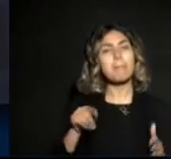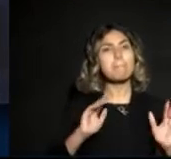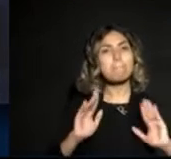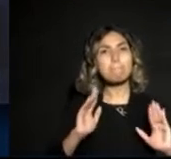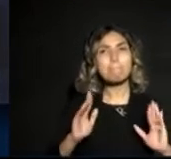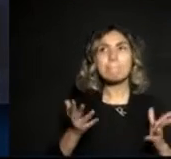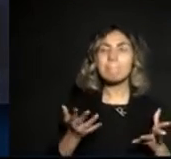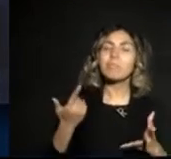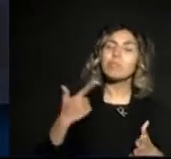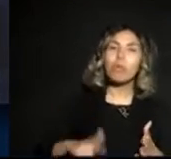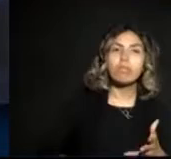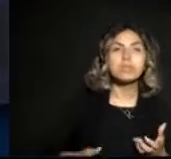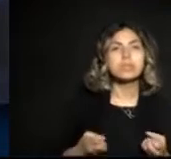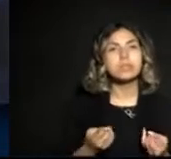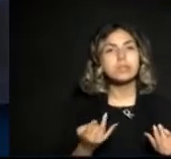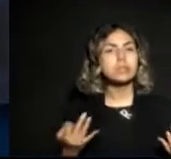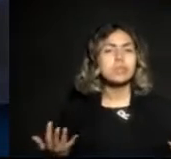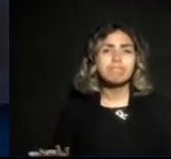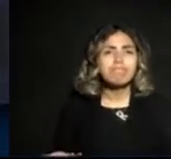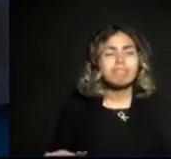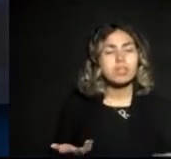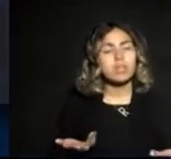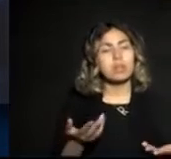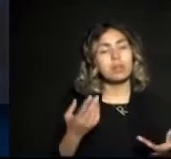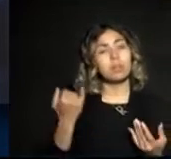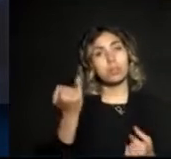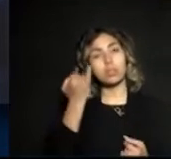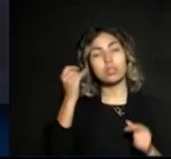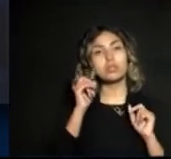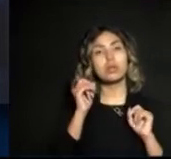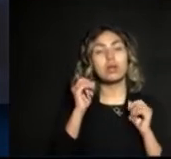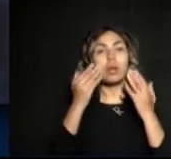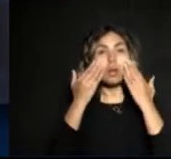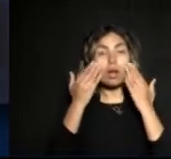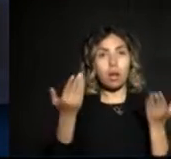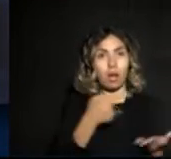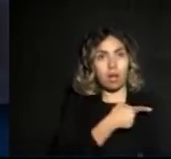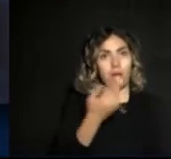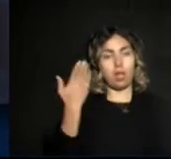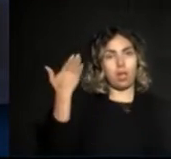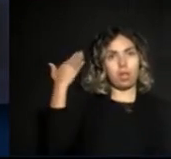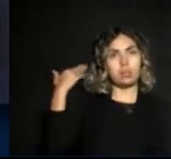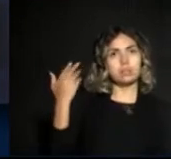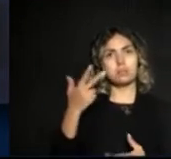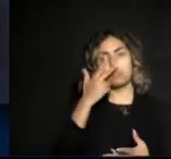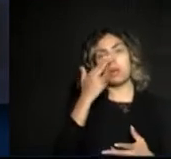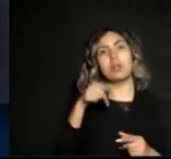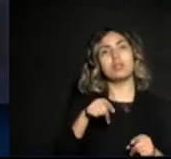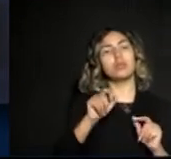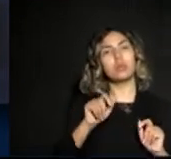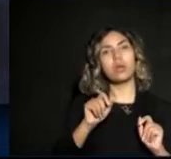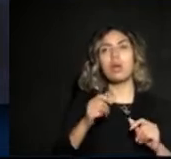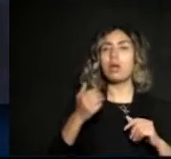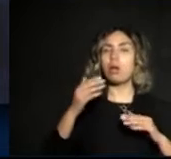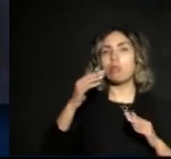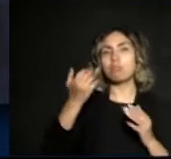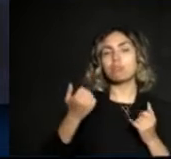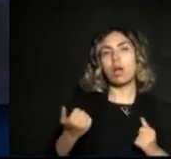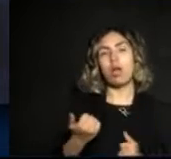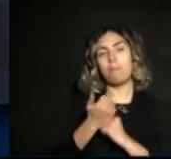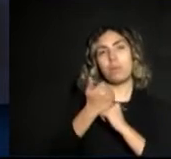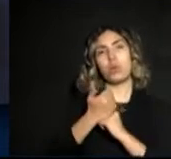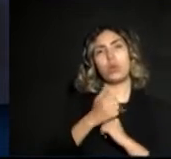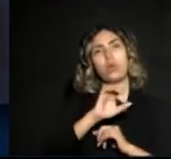aquele momento As instituições pelo contrário Então a demonstração naquele momento foi de Apoio às instituições